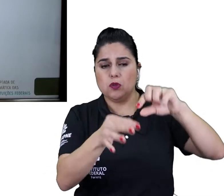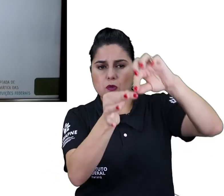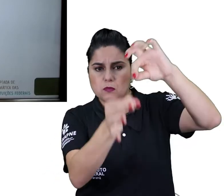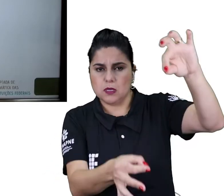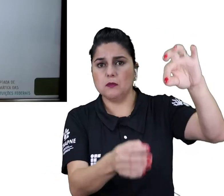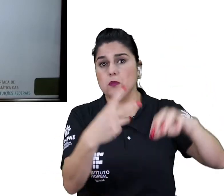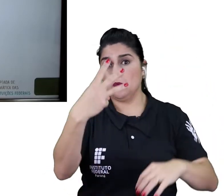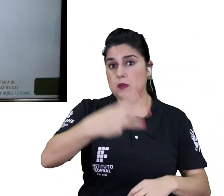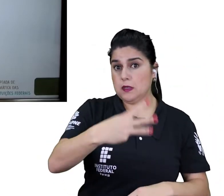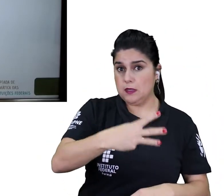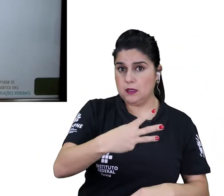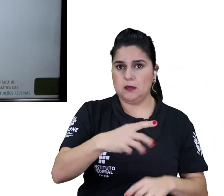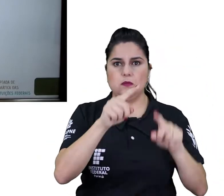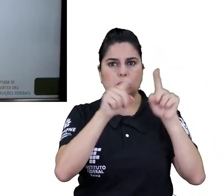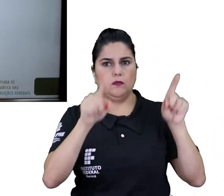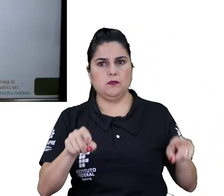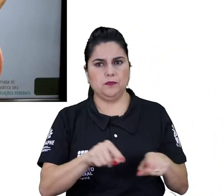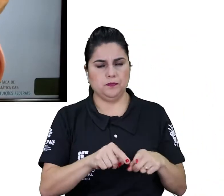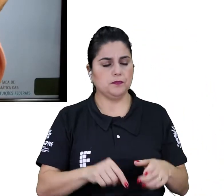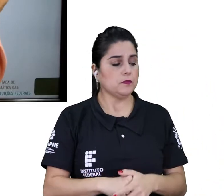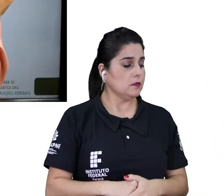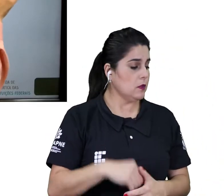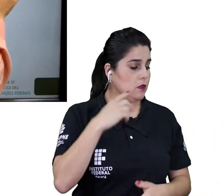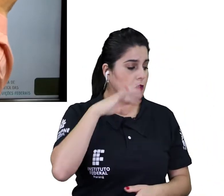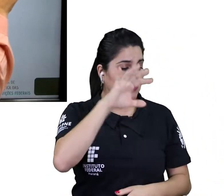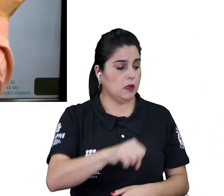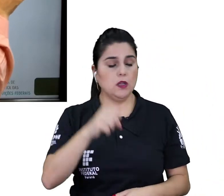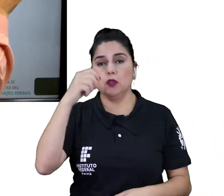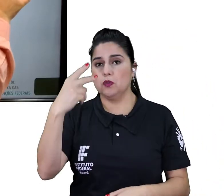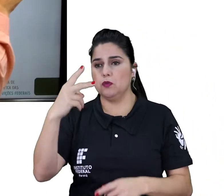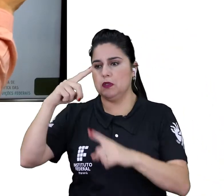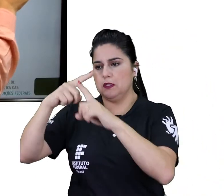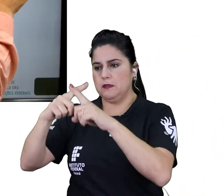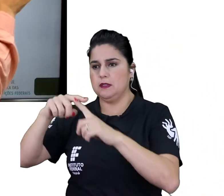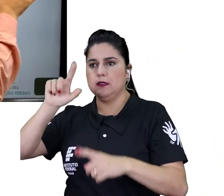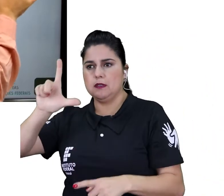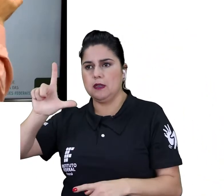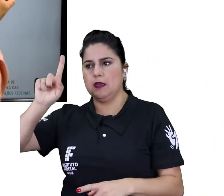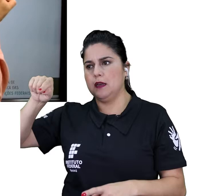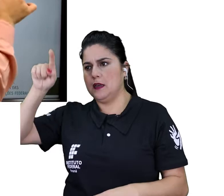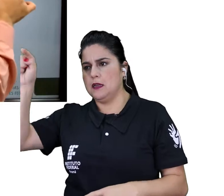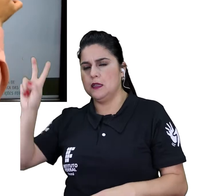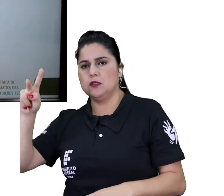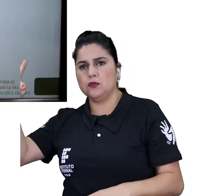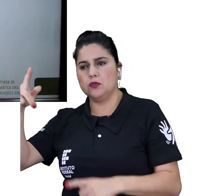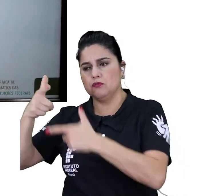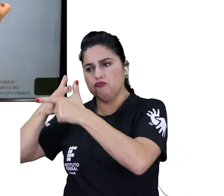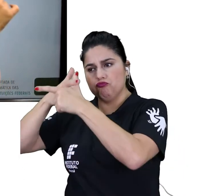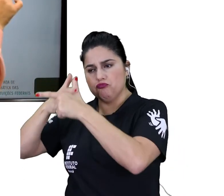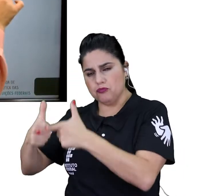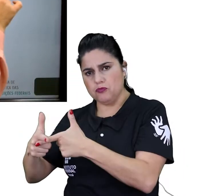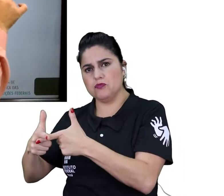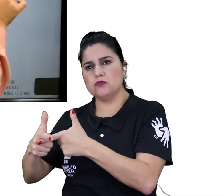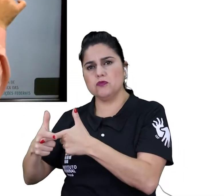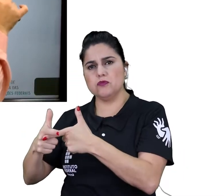do terceiro. Vamos pegar 2 vezes L raiz de 2 e dividir por